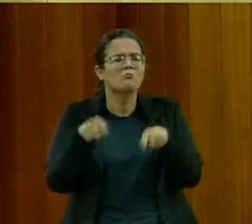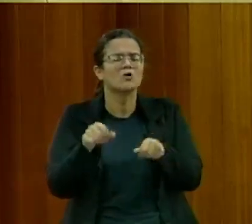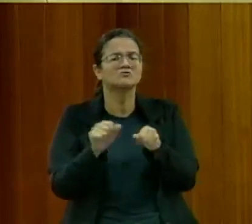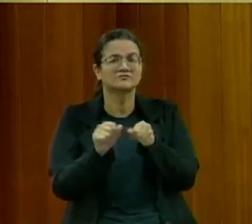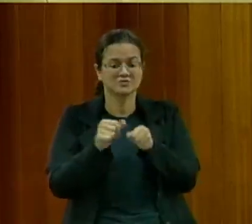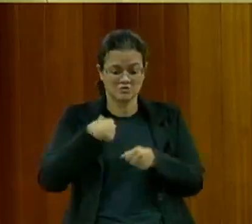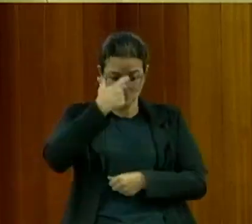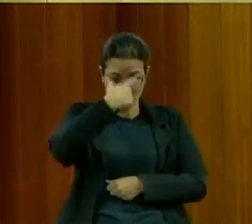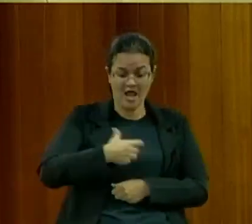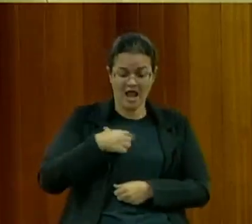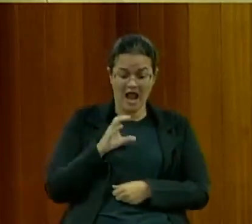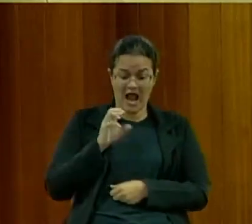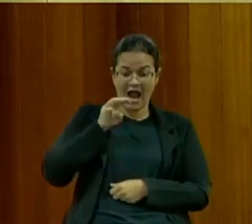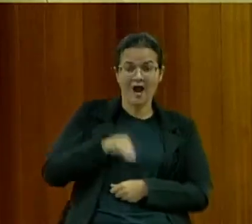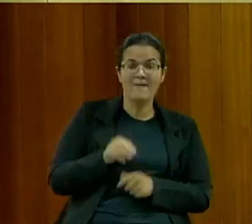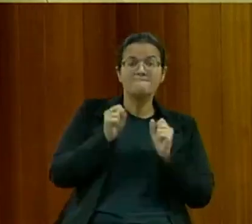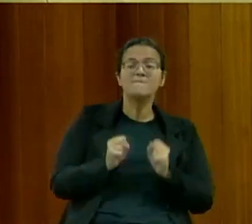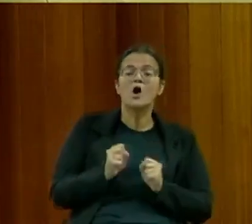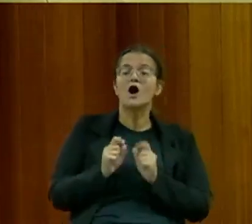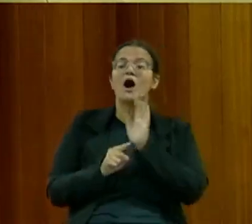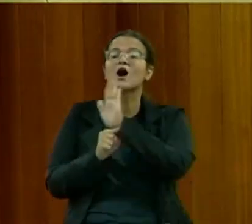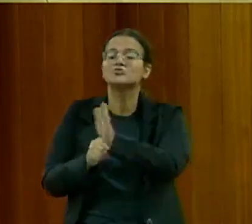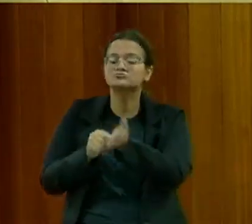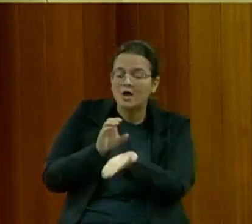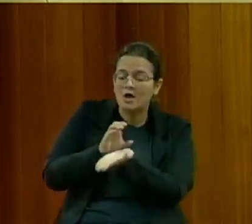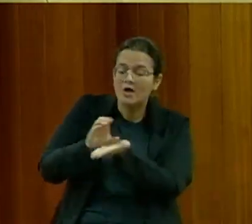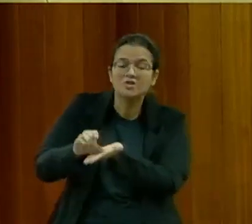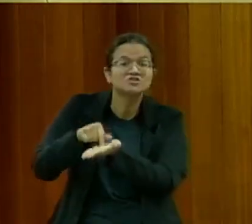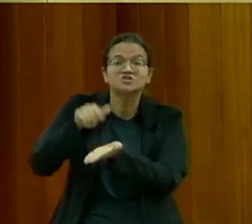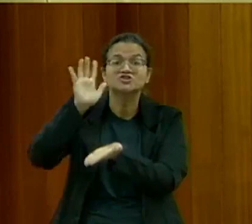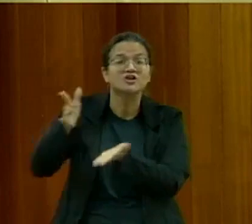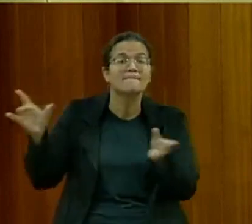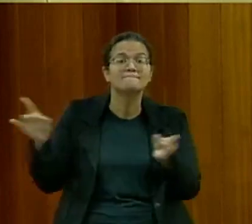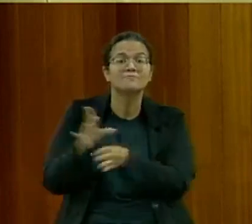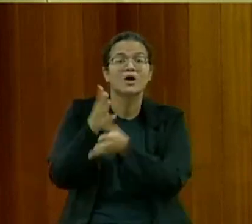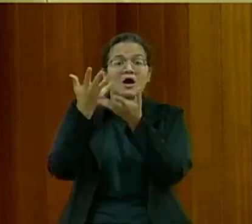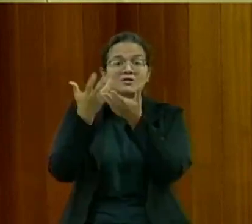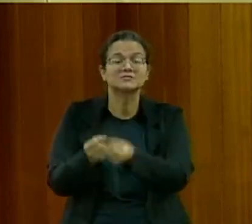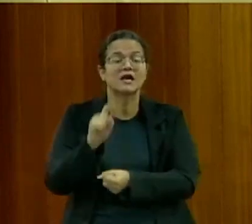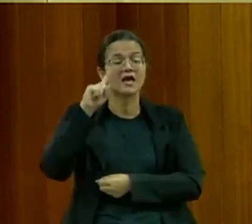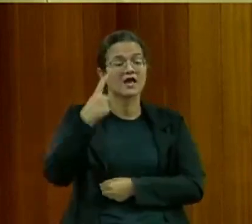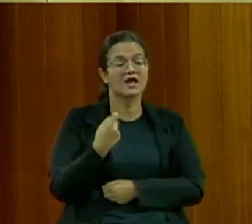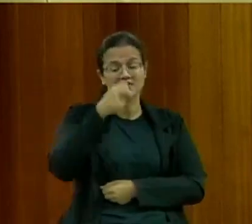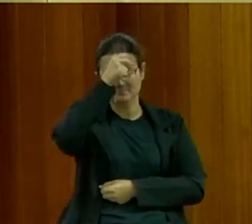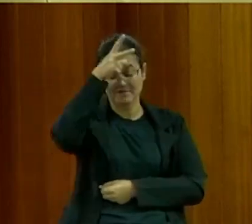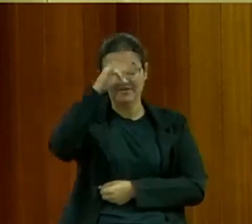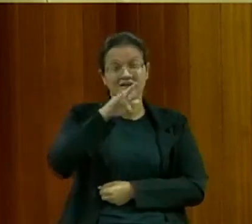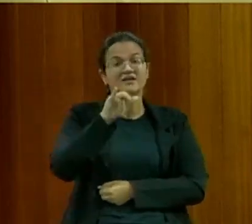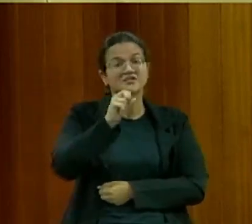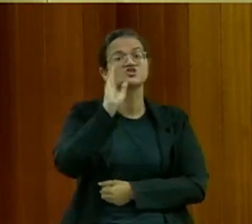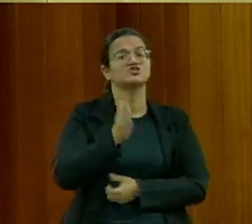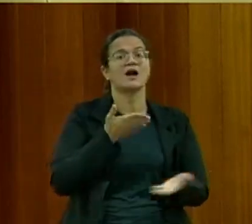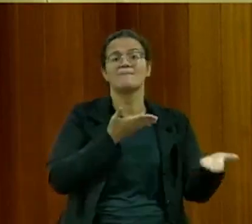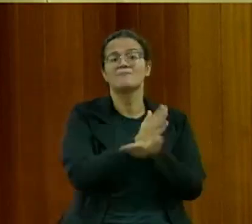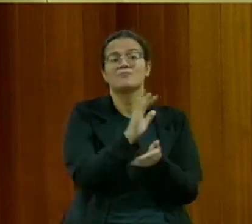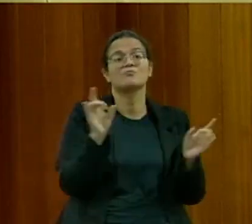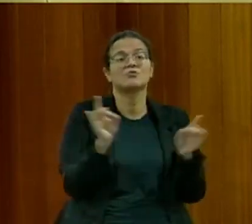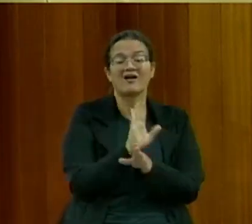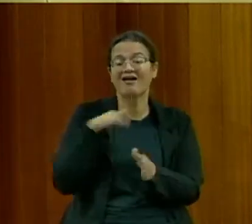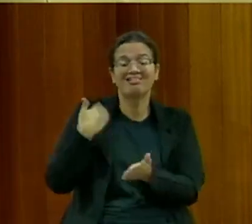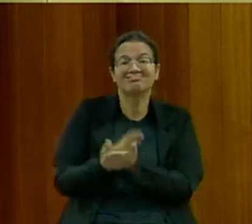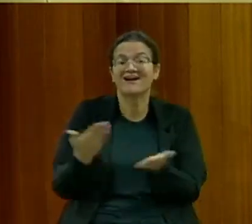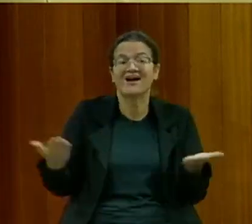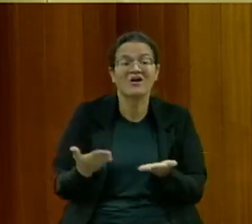às emendas aprovadas e acatadas pelo ex-prefeito Iris Rezende. Ele aprovou. E até hoje, nenhuma dessas